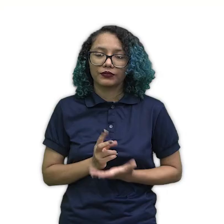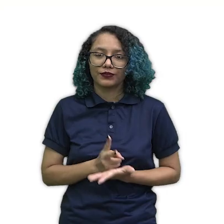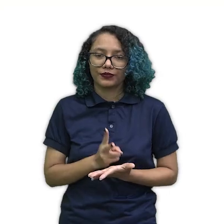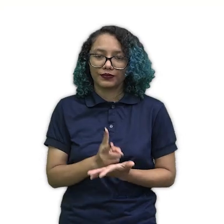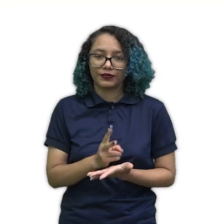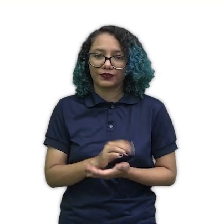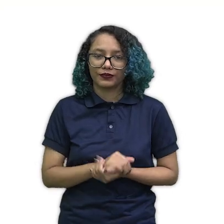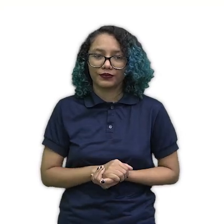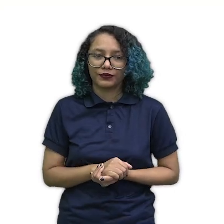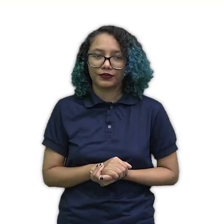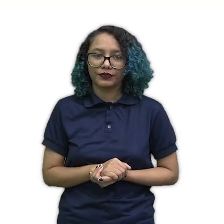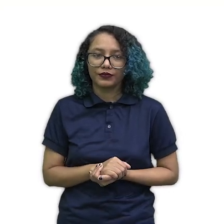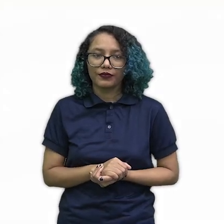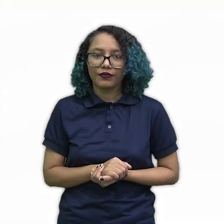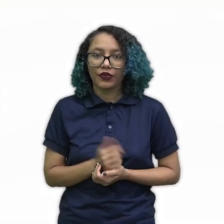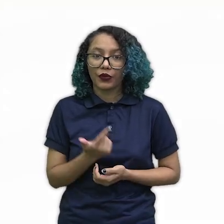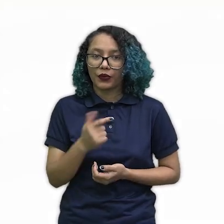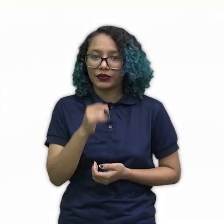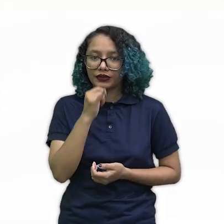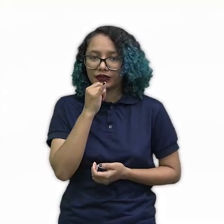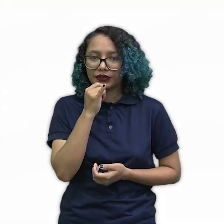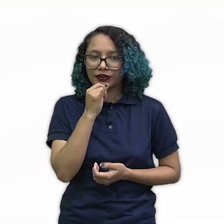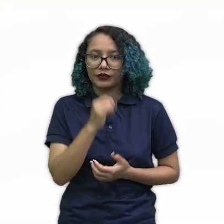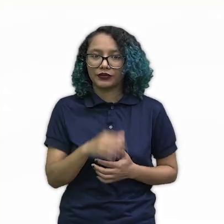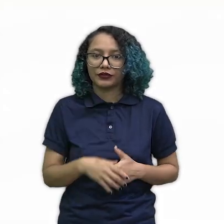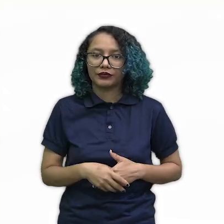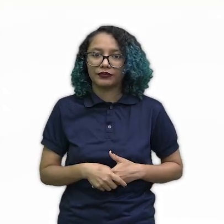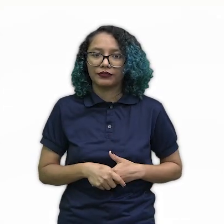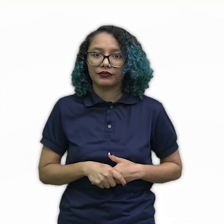Seguindo em frente, então, temos mais um exemplo.